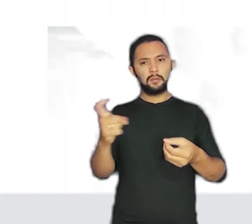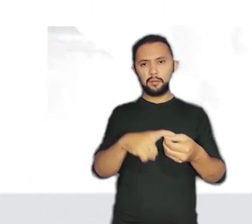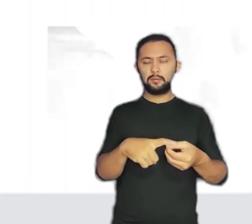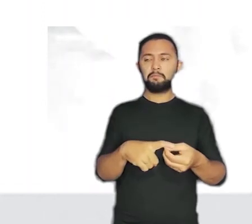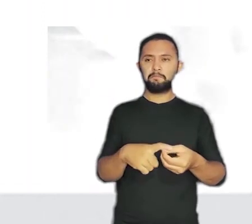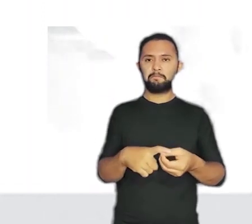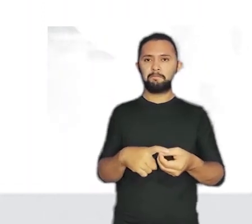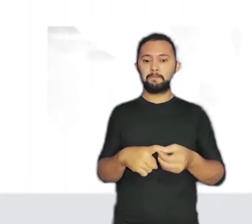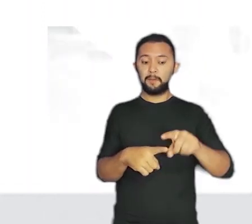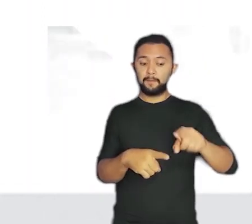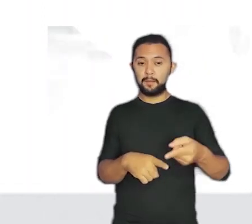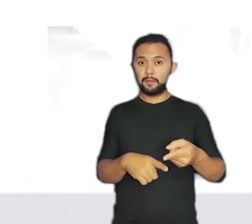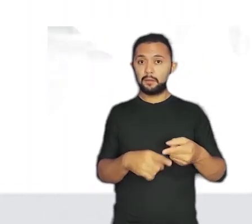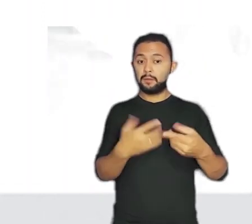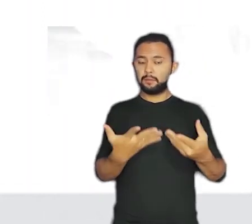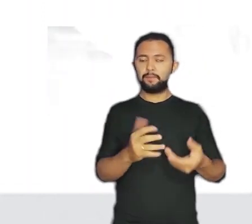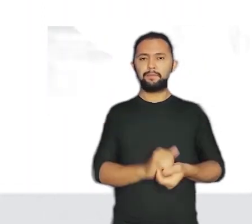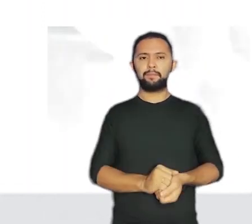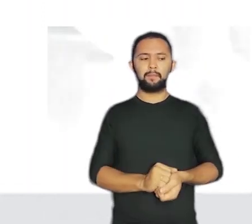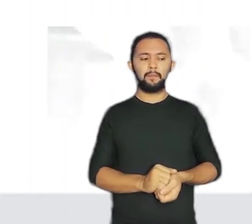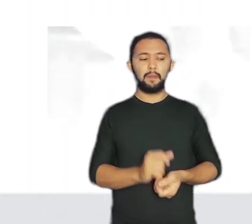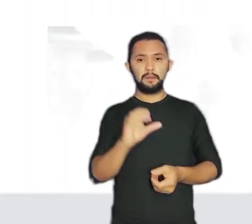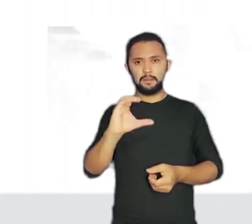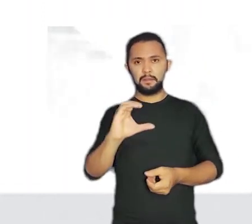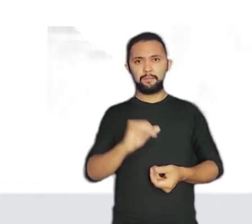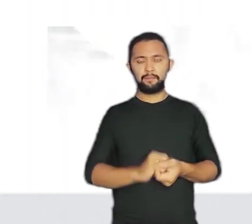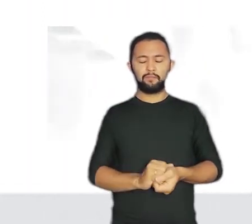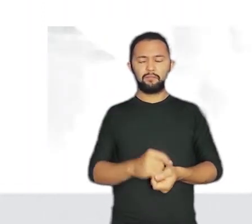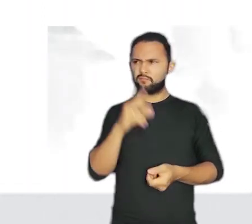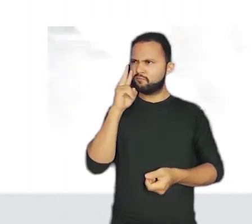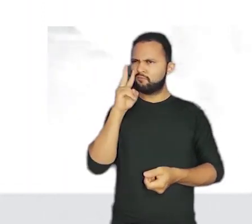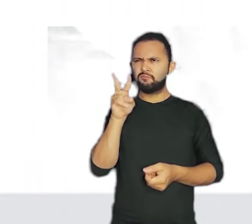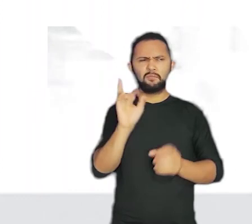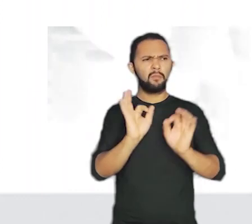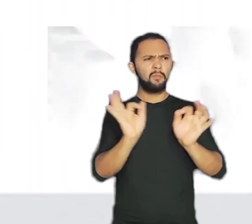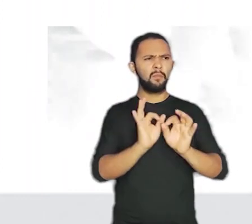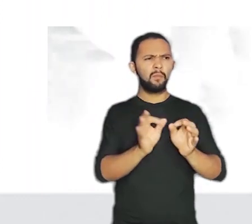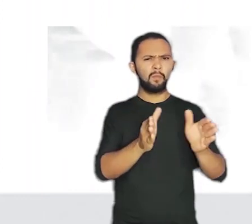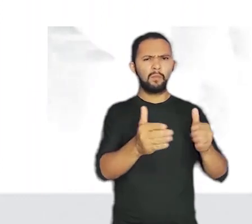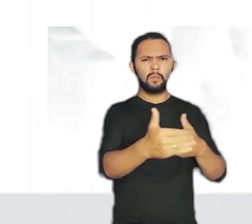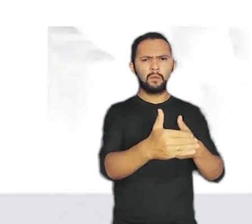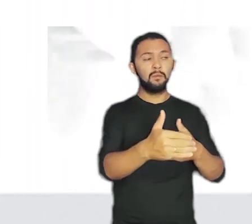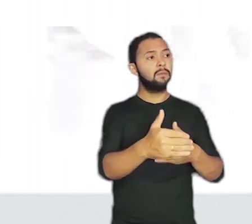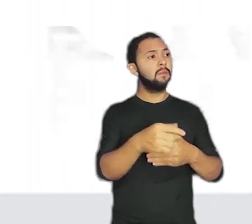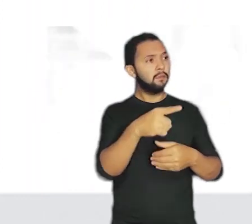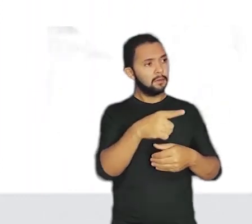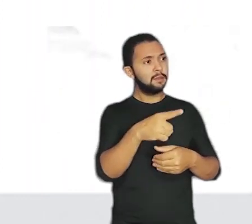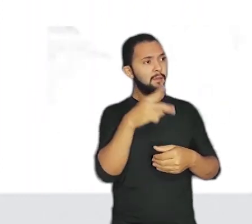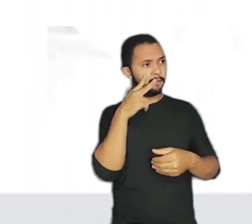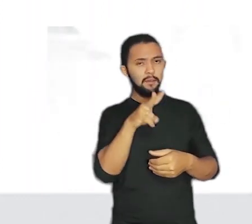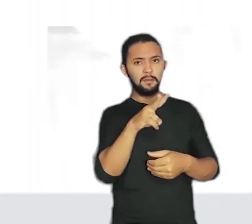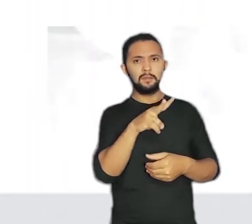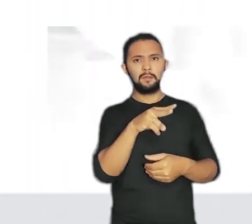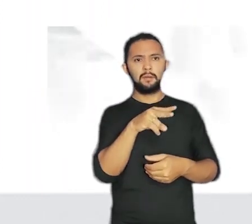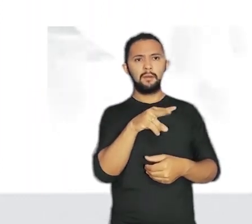para separar ou não o vocativo. Não vi ninguém da turma ultimamente. Você tem visto, Maiara? Então, aqui eu tenho uma